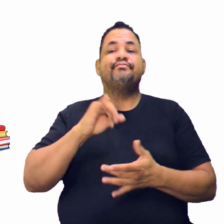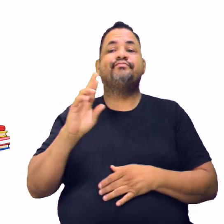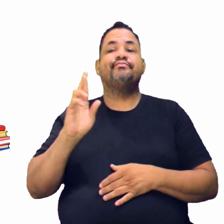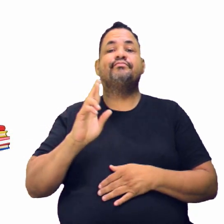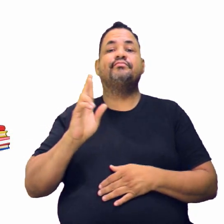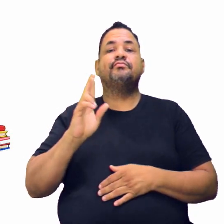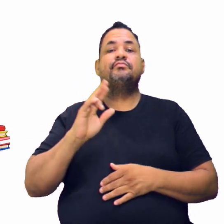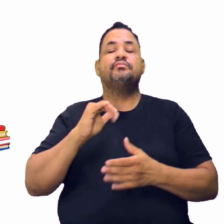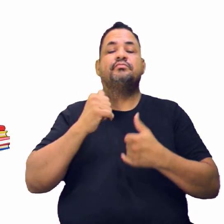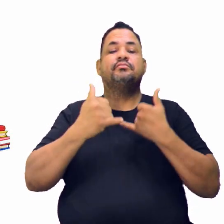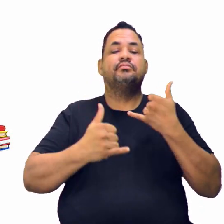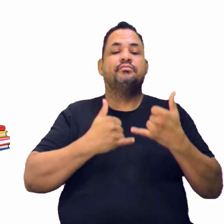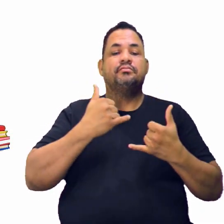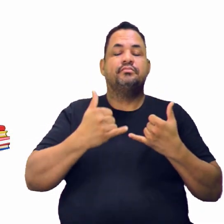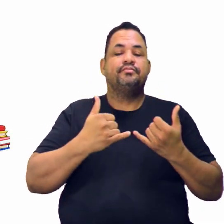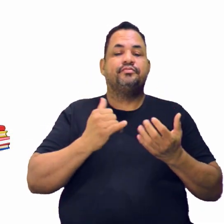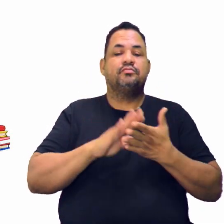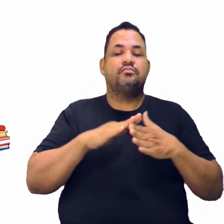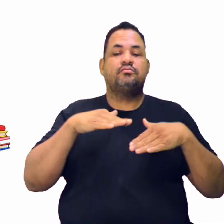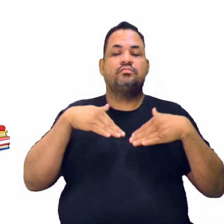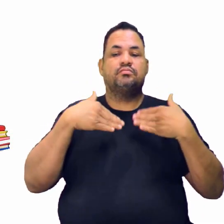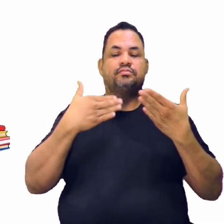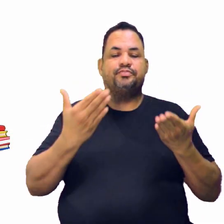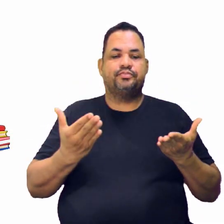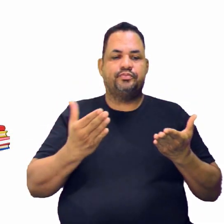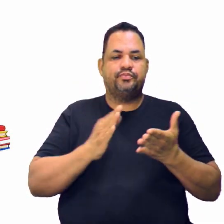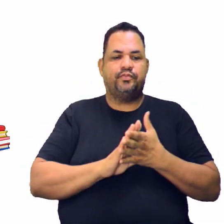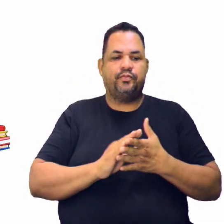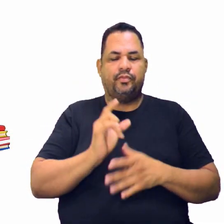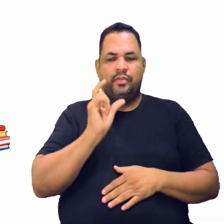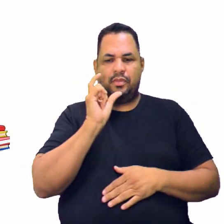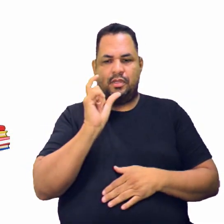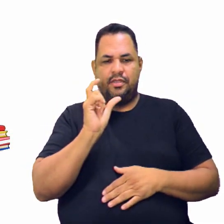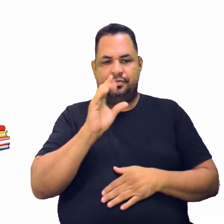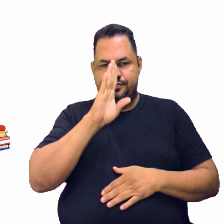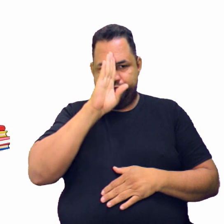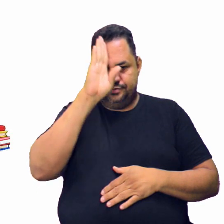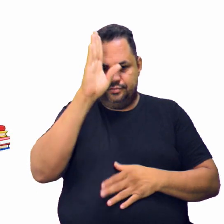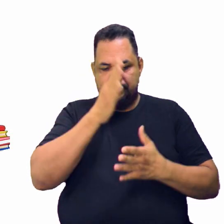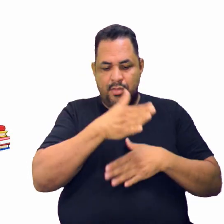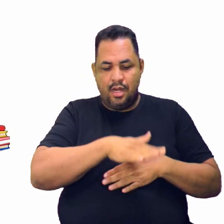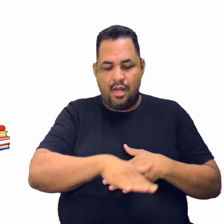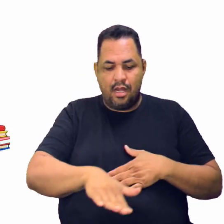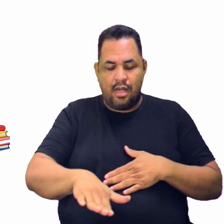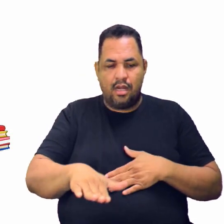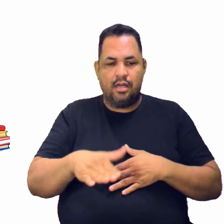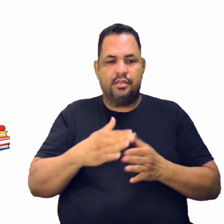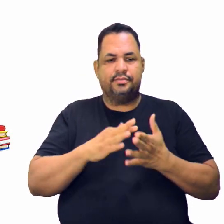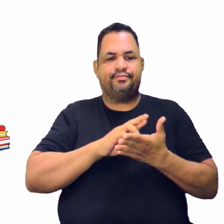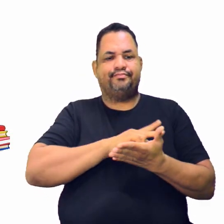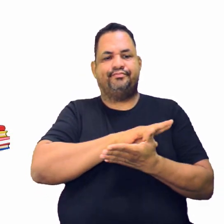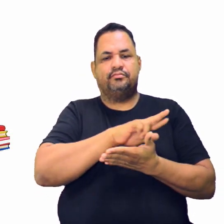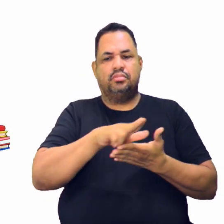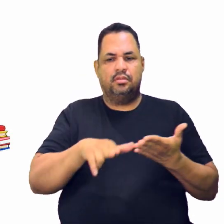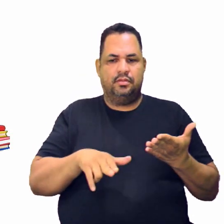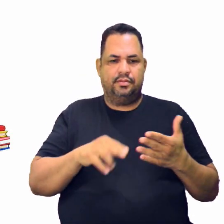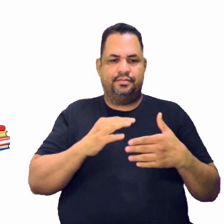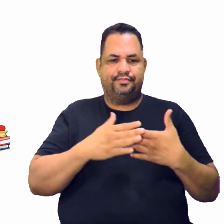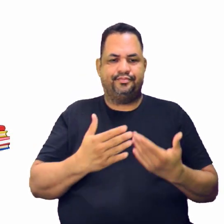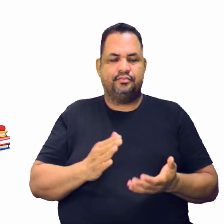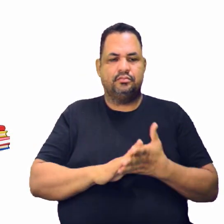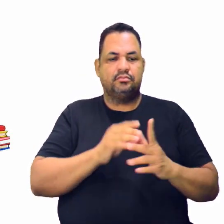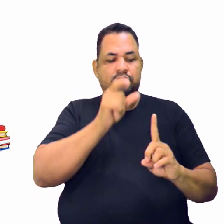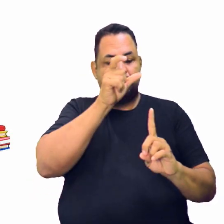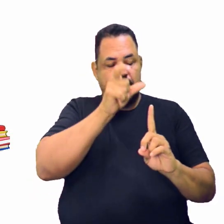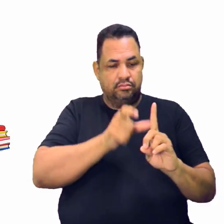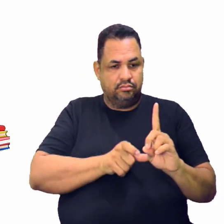brinca alegremente? As crianças. Qual é a palavra principal? Crianças, tá? O núcleo, é o centro, tá